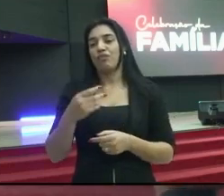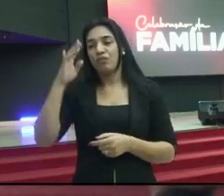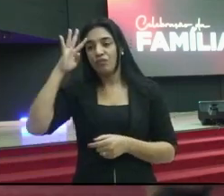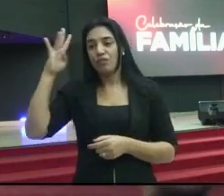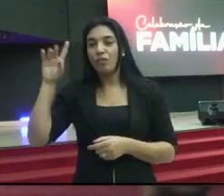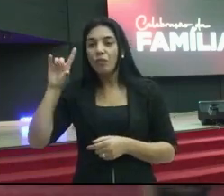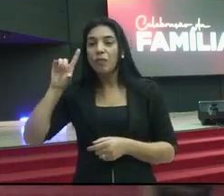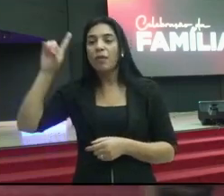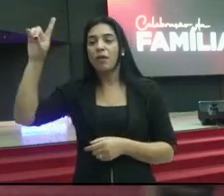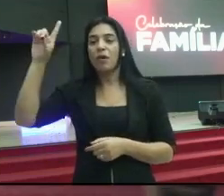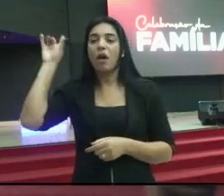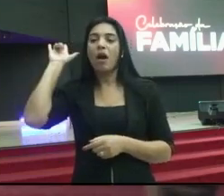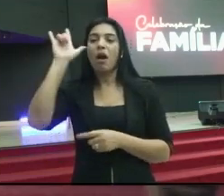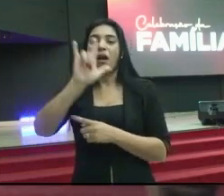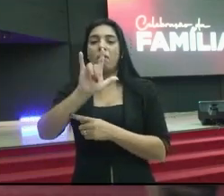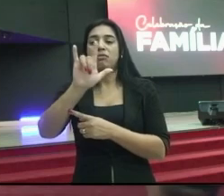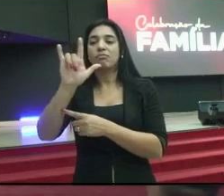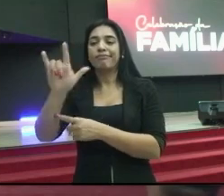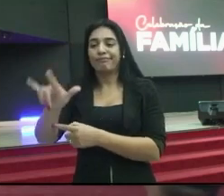Deus ama você.